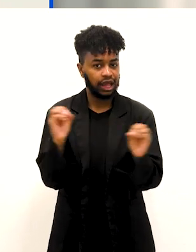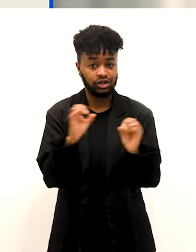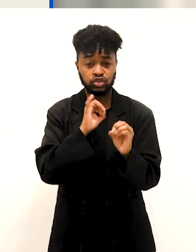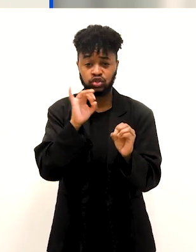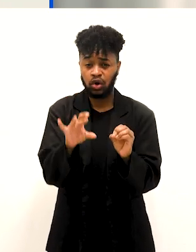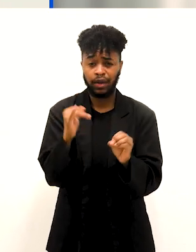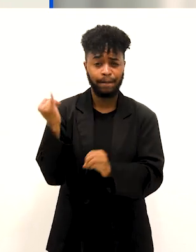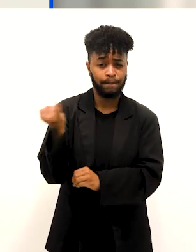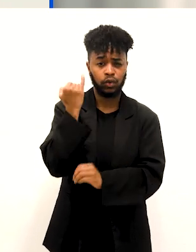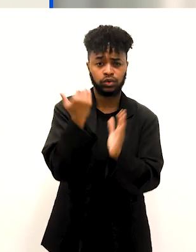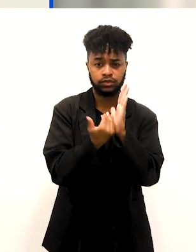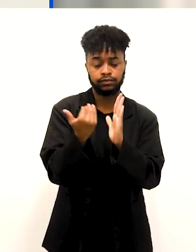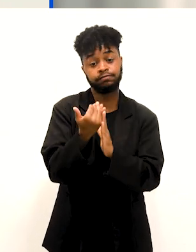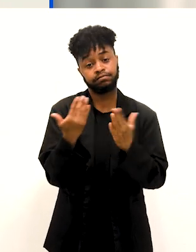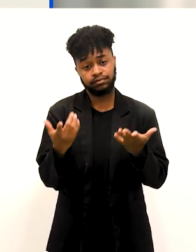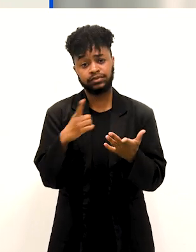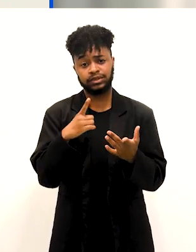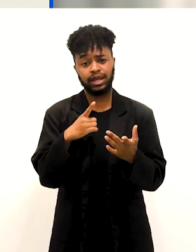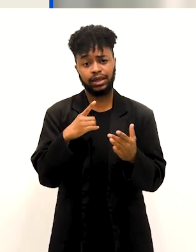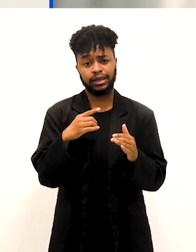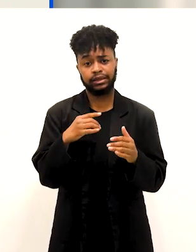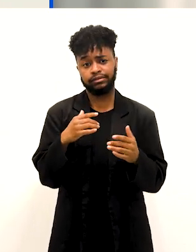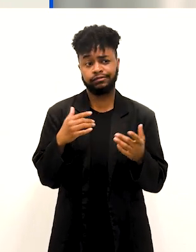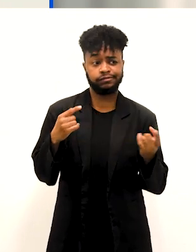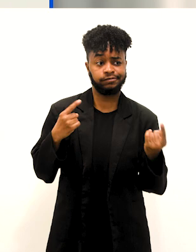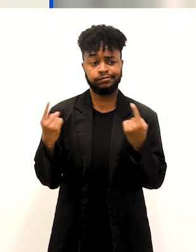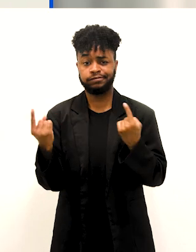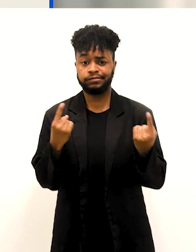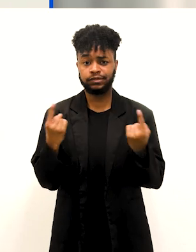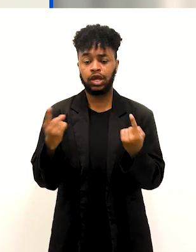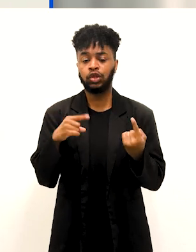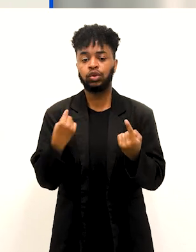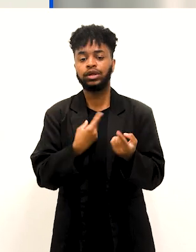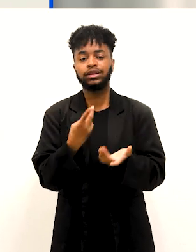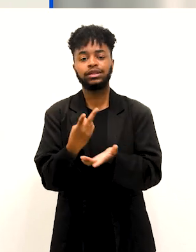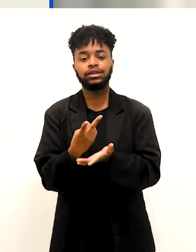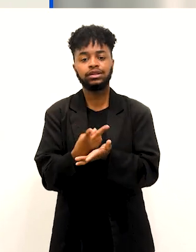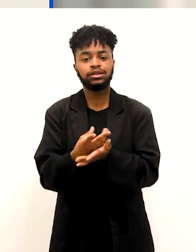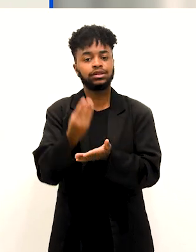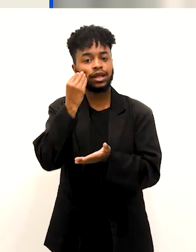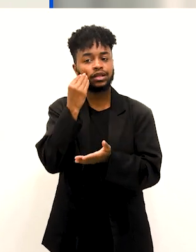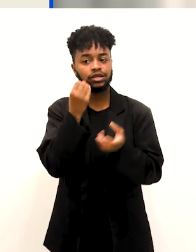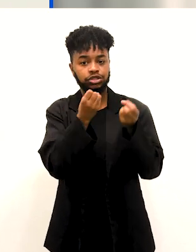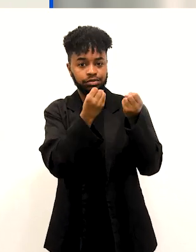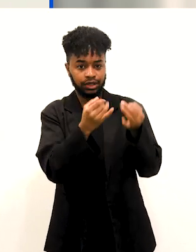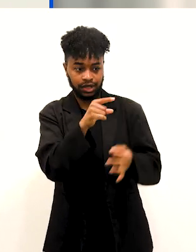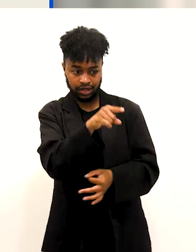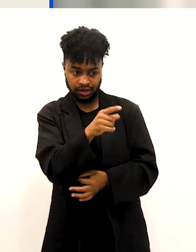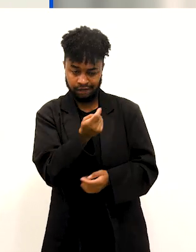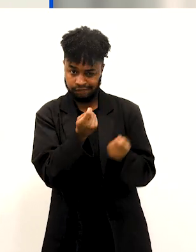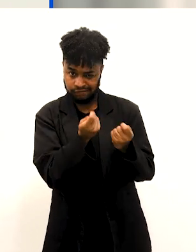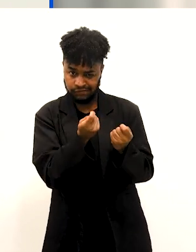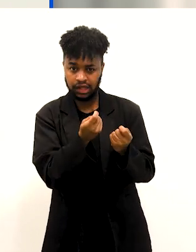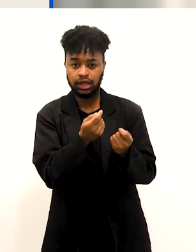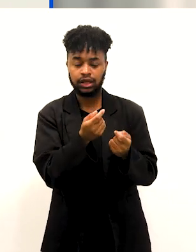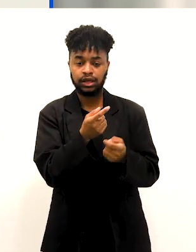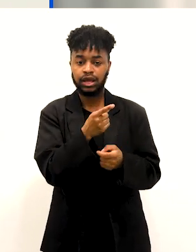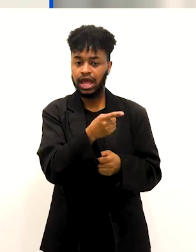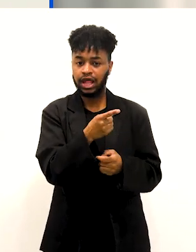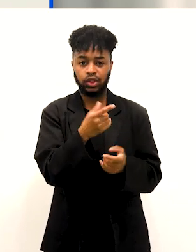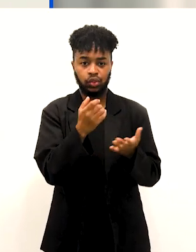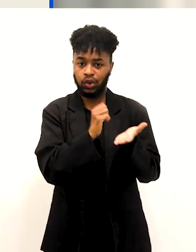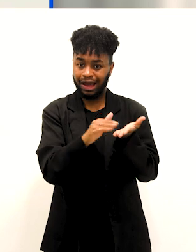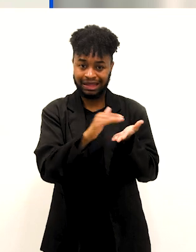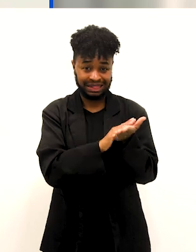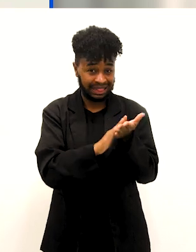estritamente necessário. Então a gente tem uns extremos na nossa casa. A gente procura sentar e explicar a mão de vaca, a PIN, né?